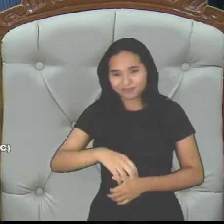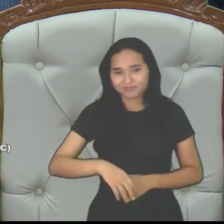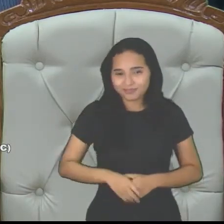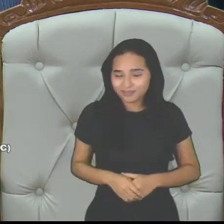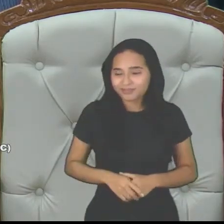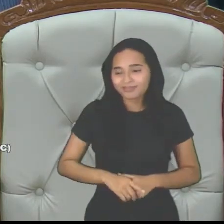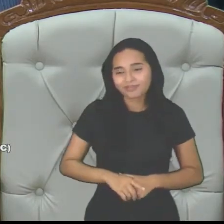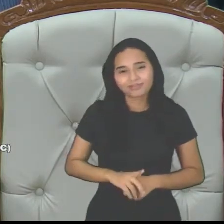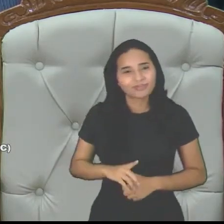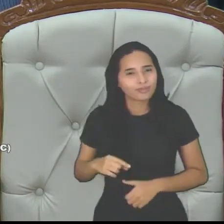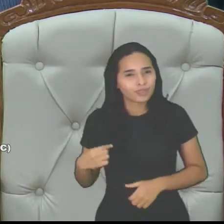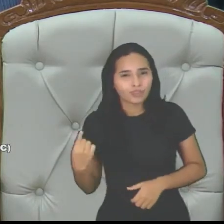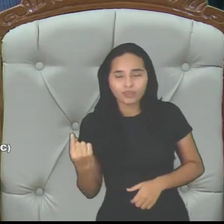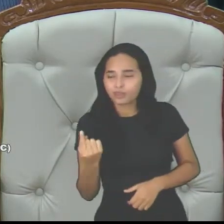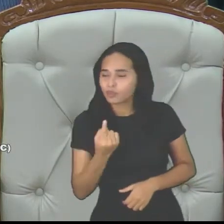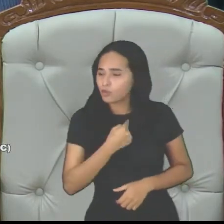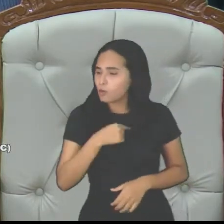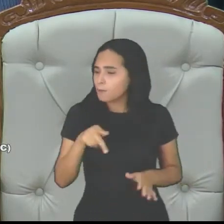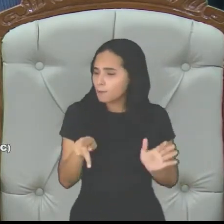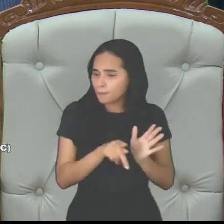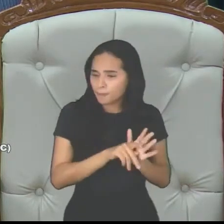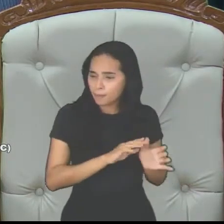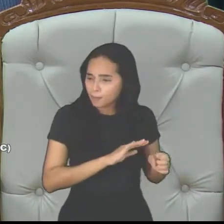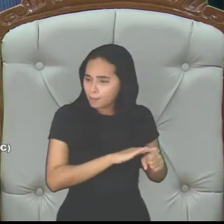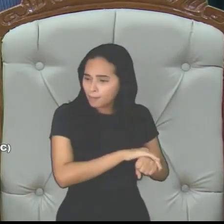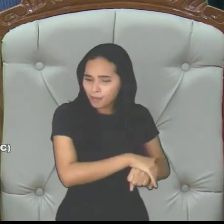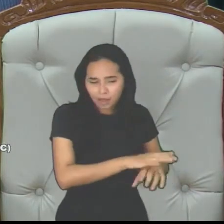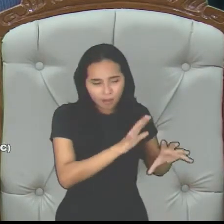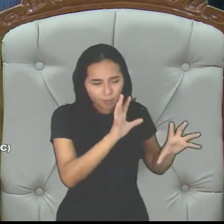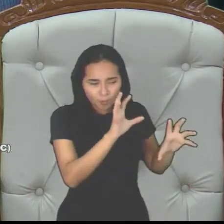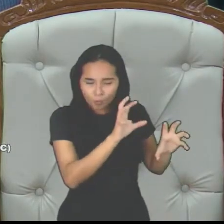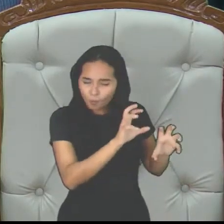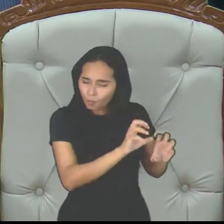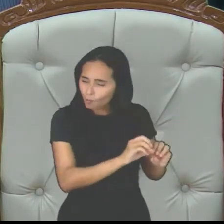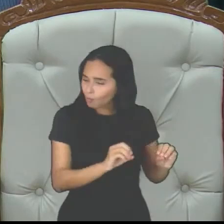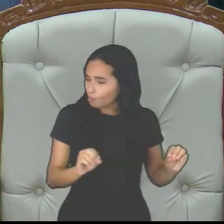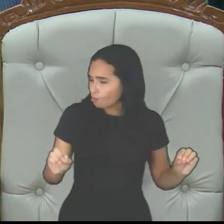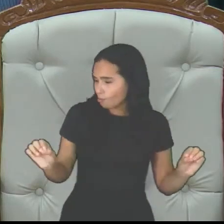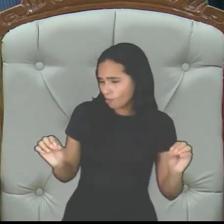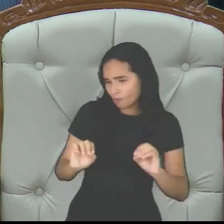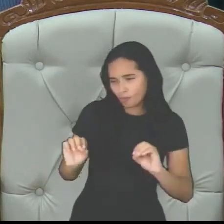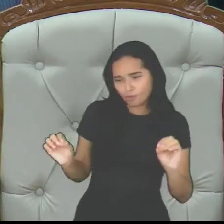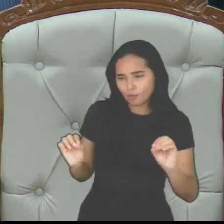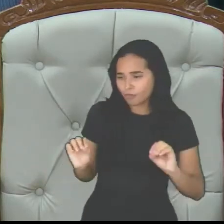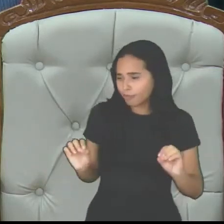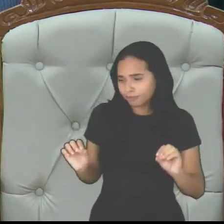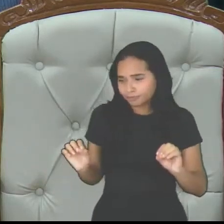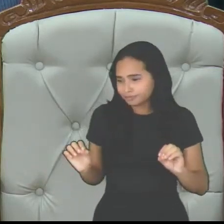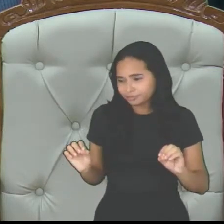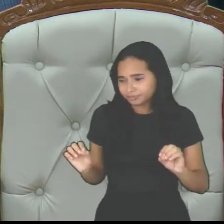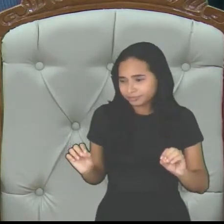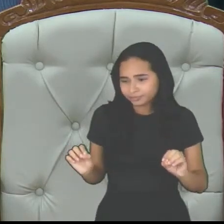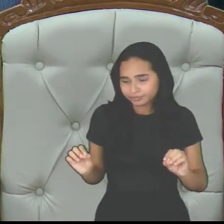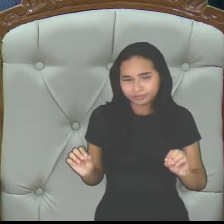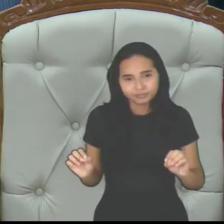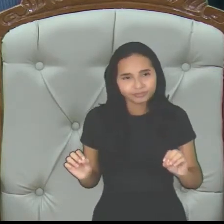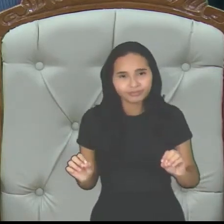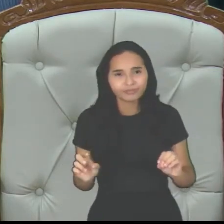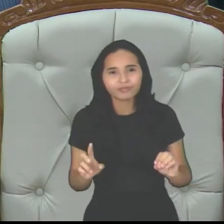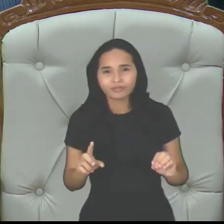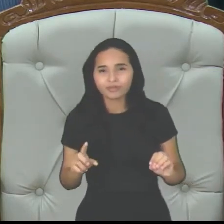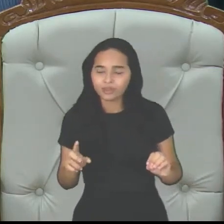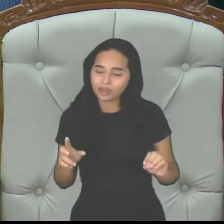Nós não somos da noite nem das trevas. Não durmamos,